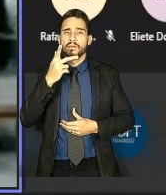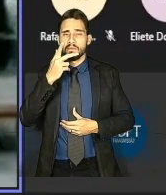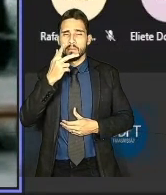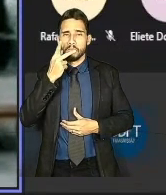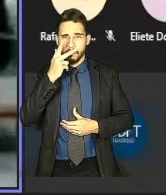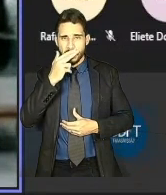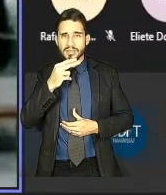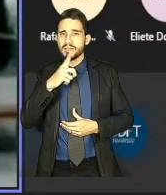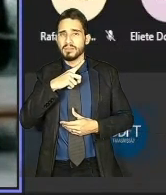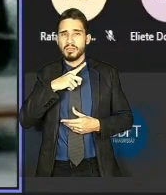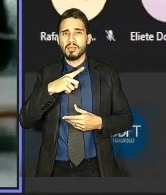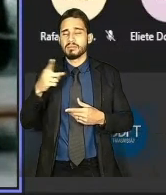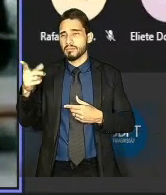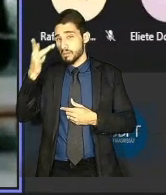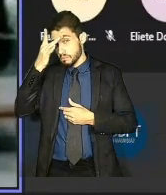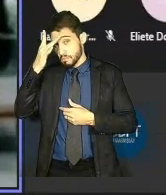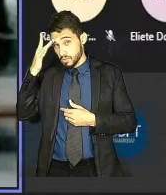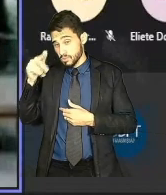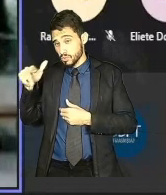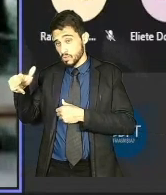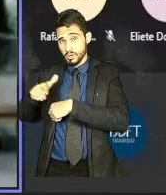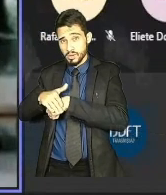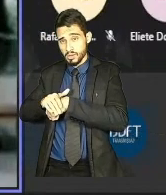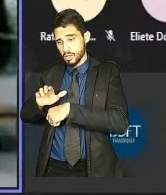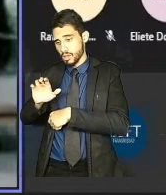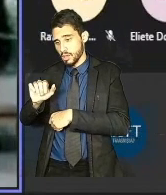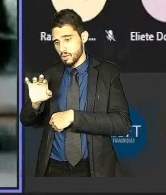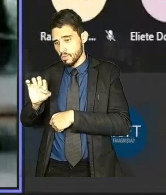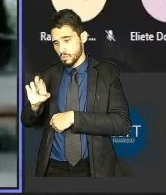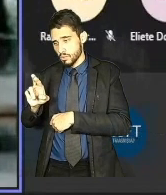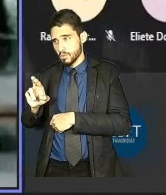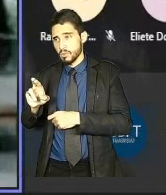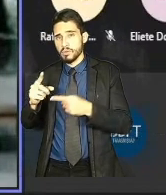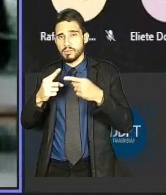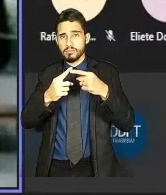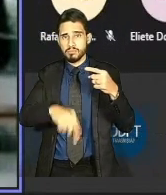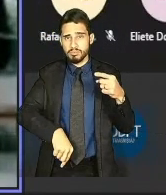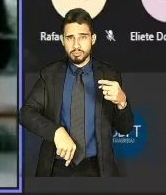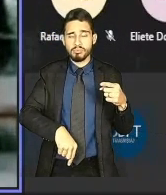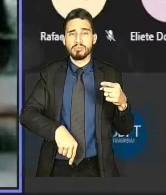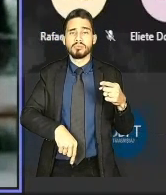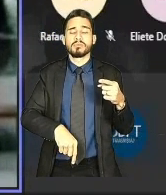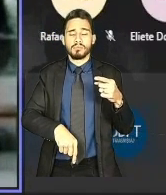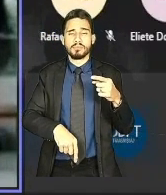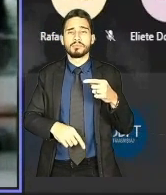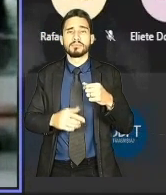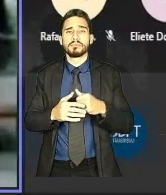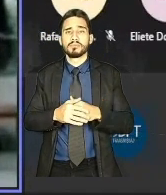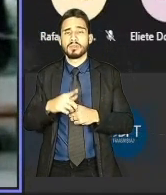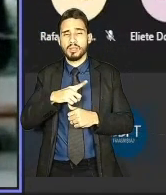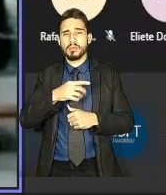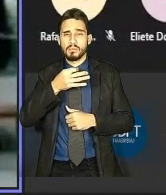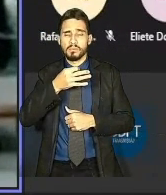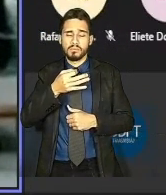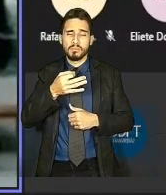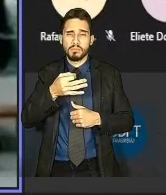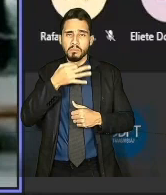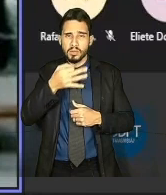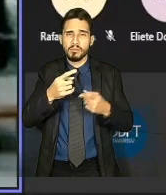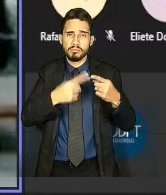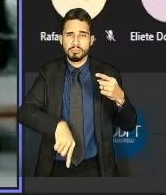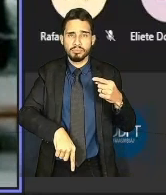suposta divergência entre o acórdão citado, prolatado no julgamento das apelações interpostas por ambas as